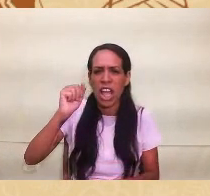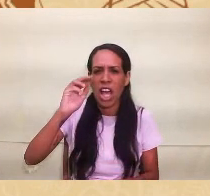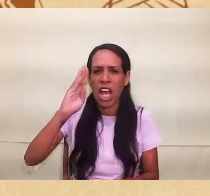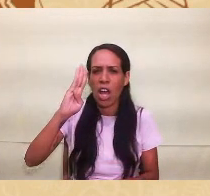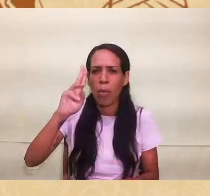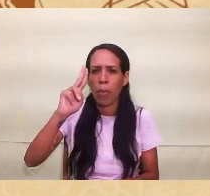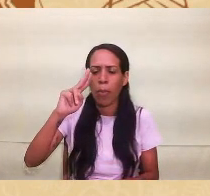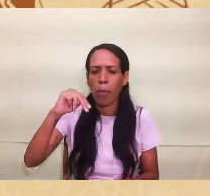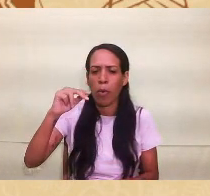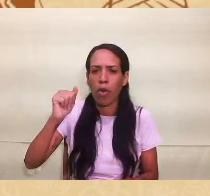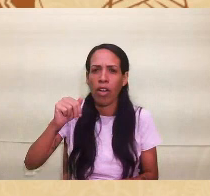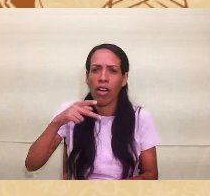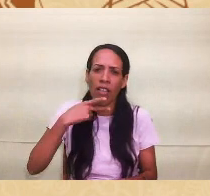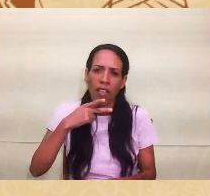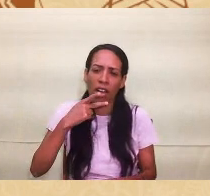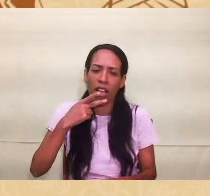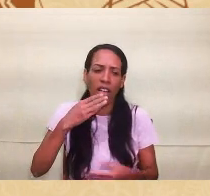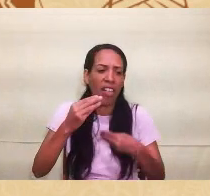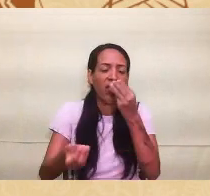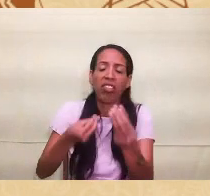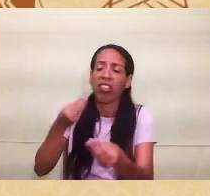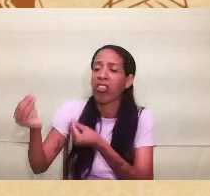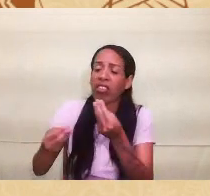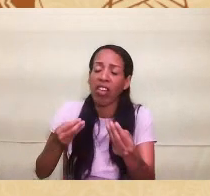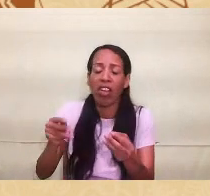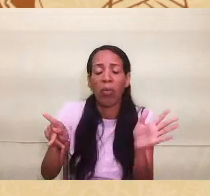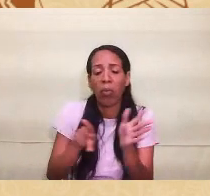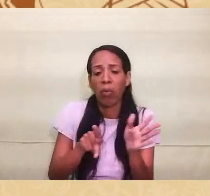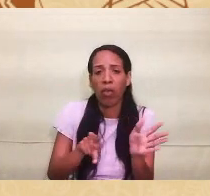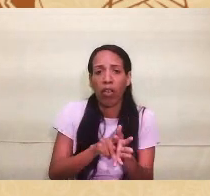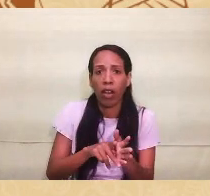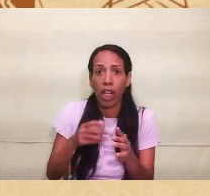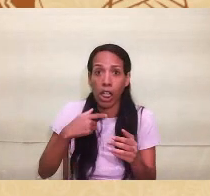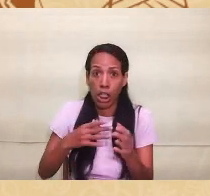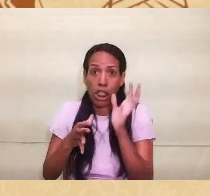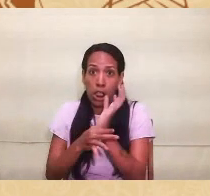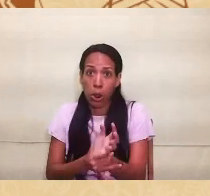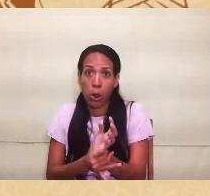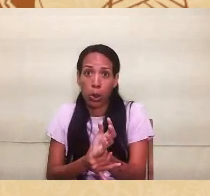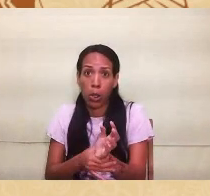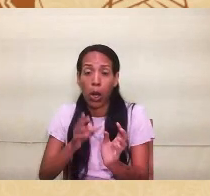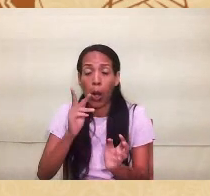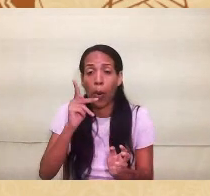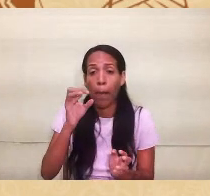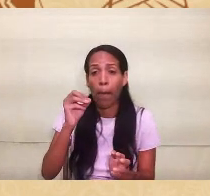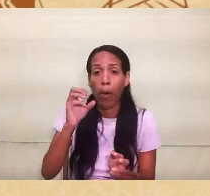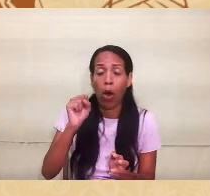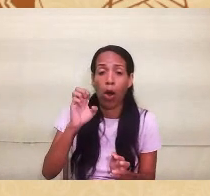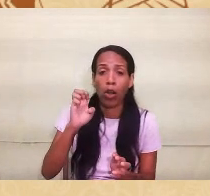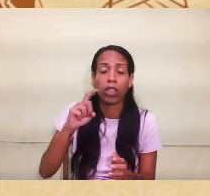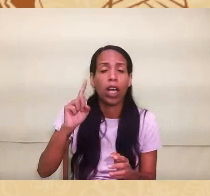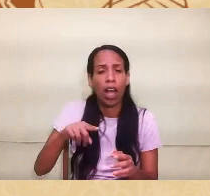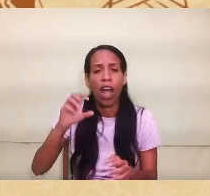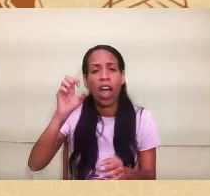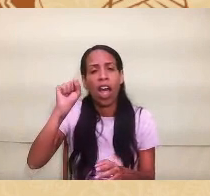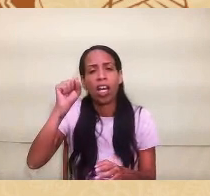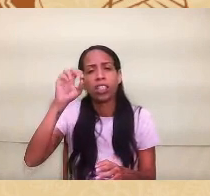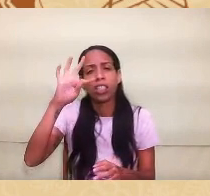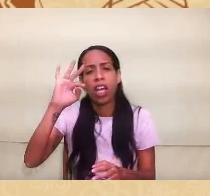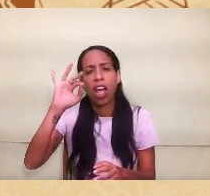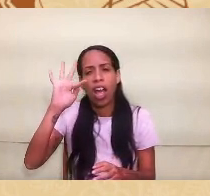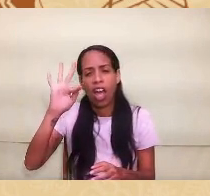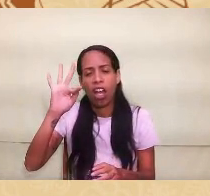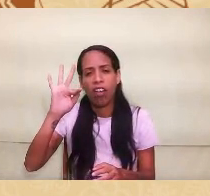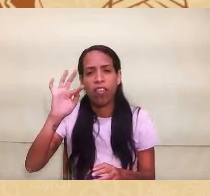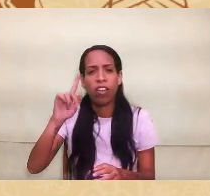pandemia, dando reintegração de posse. Nós só seguramos a reintegração de posse porque existe um parecer do STF que não tem reintegração de posse